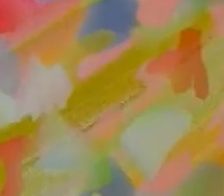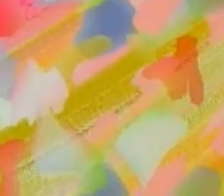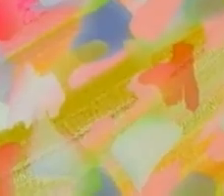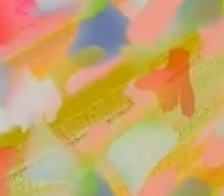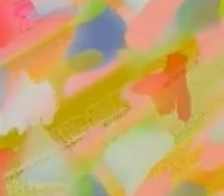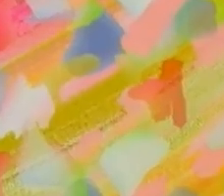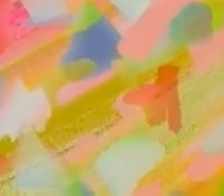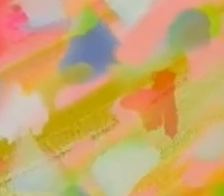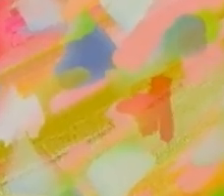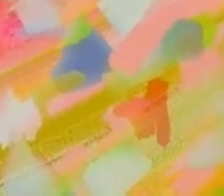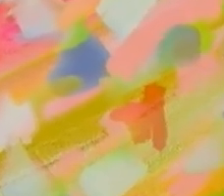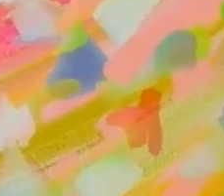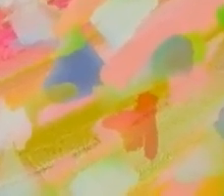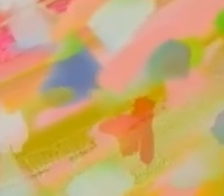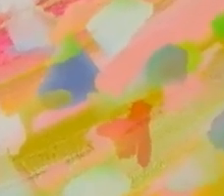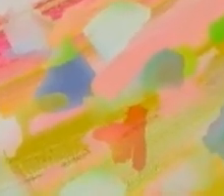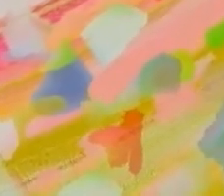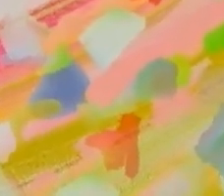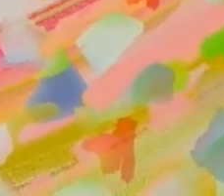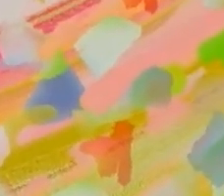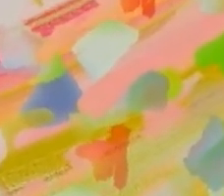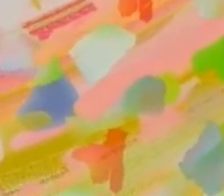E aí